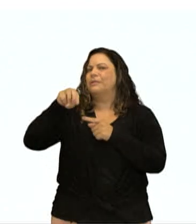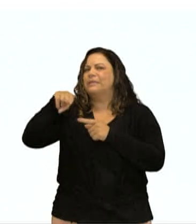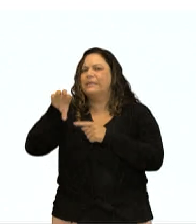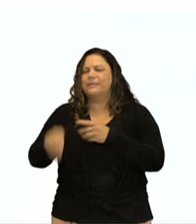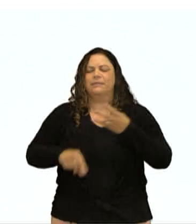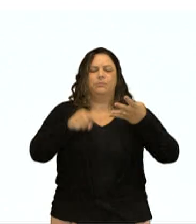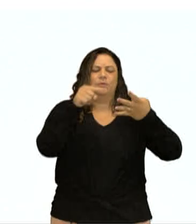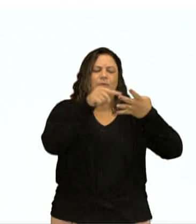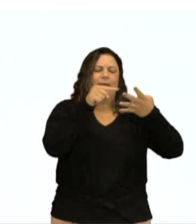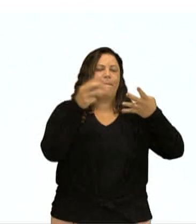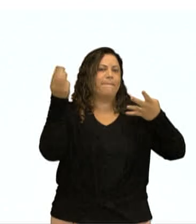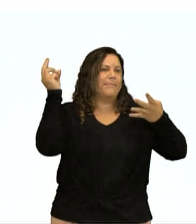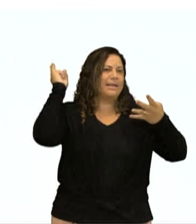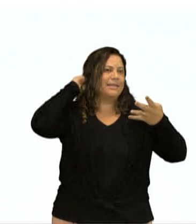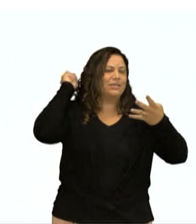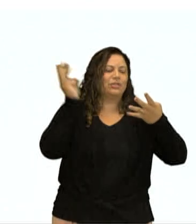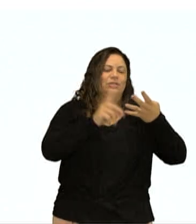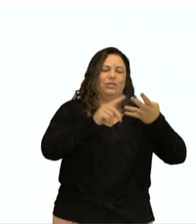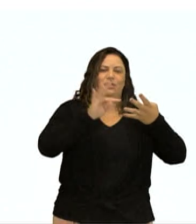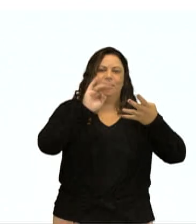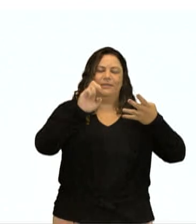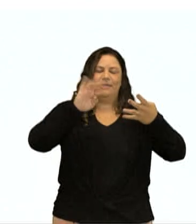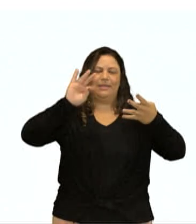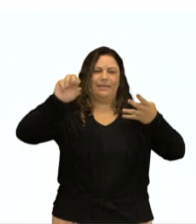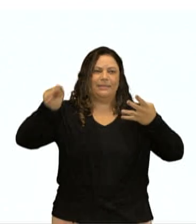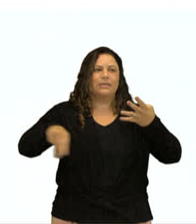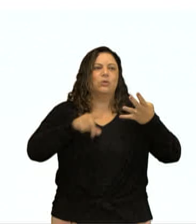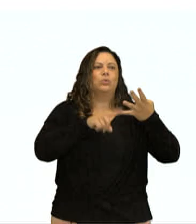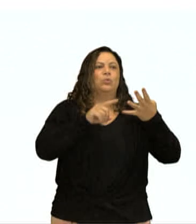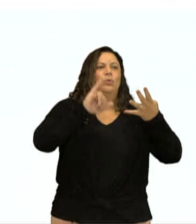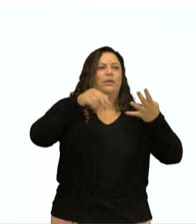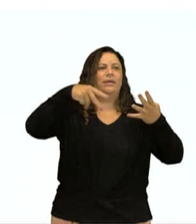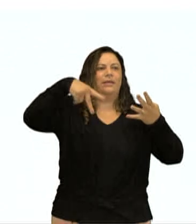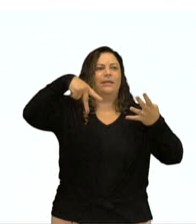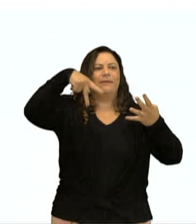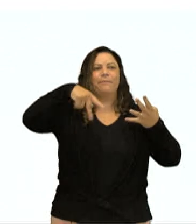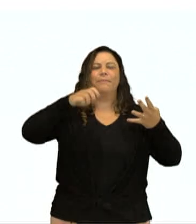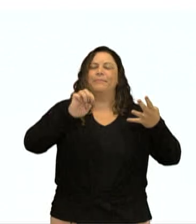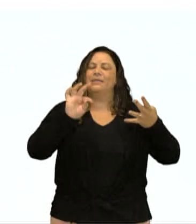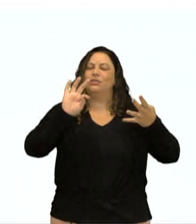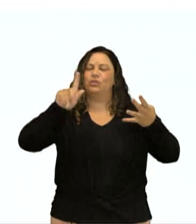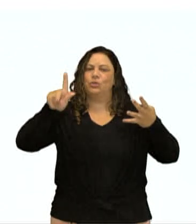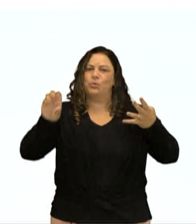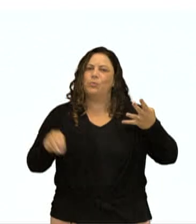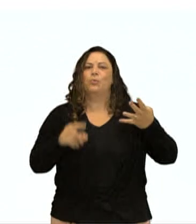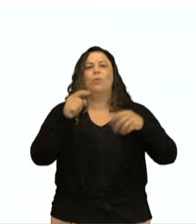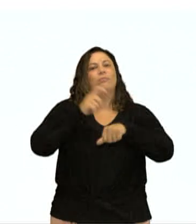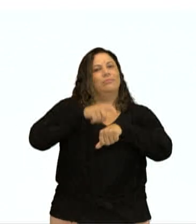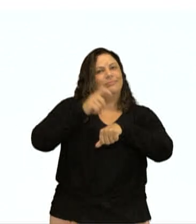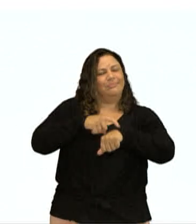tétano ou letra D, impetigo. Eu dou um tempinho para vocês e já retorno.